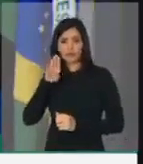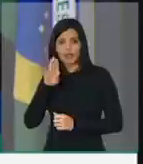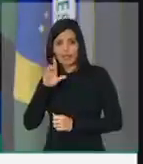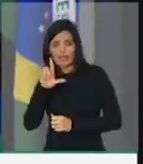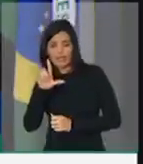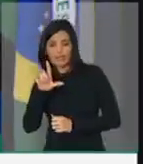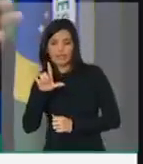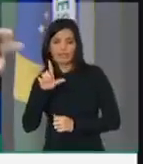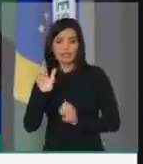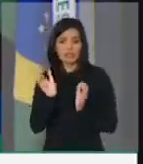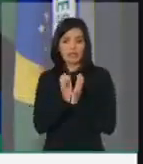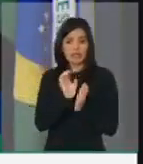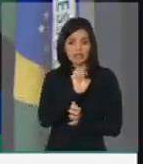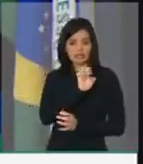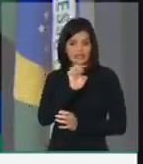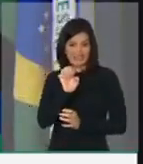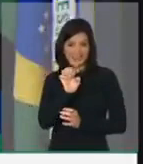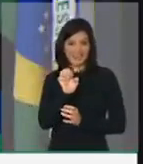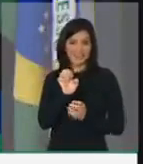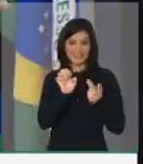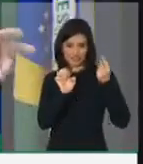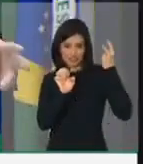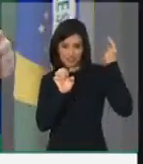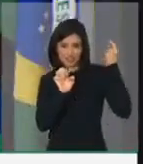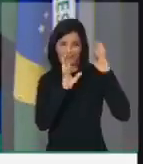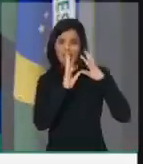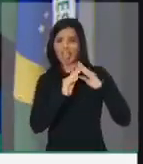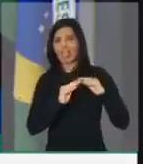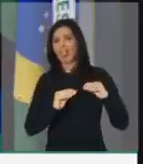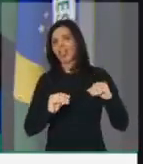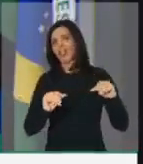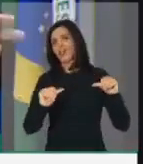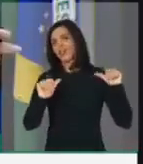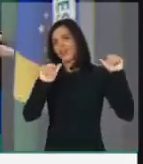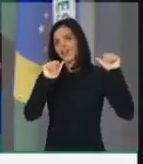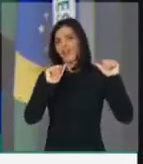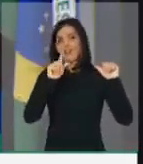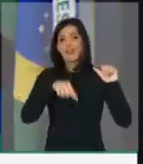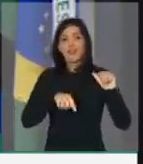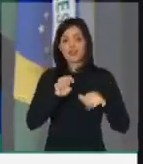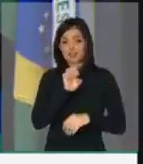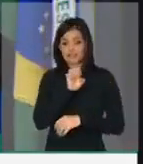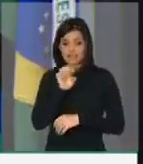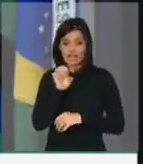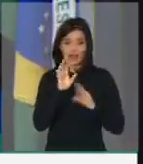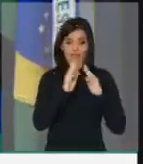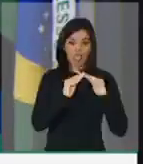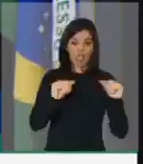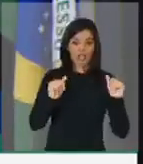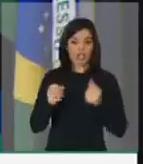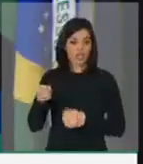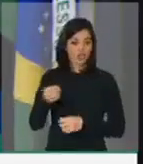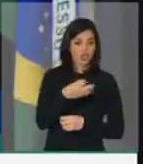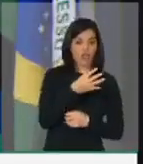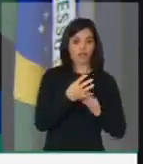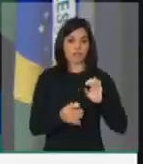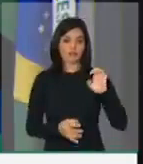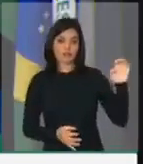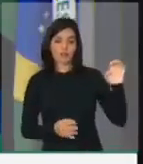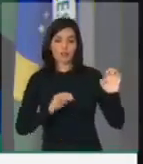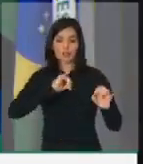que a esquerda derretida a esquerda acho que era derretida e a nova esquerda